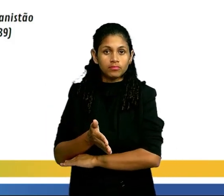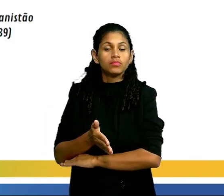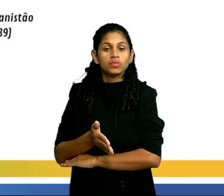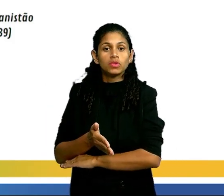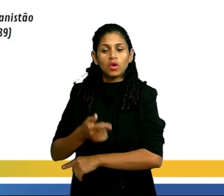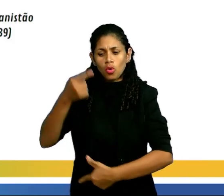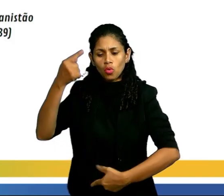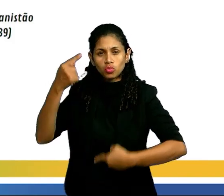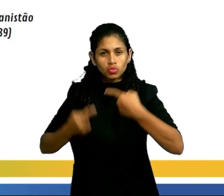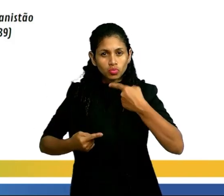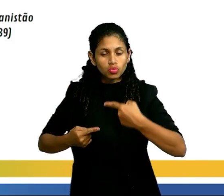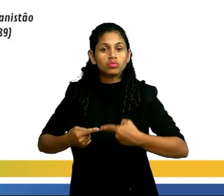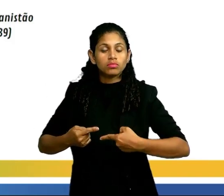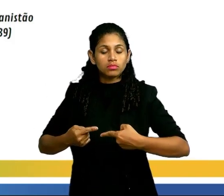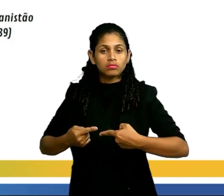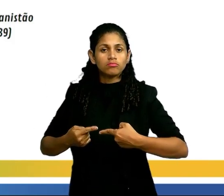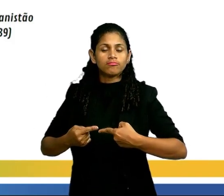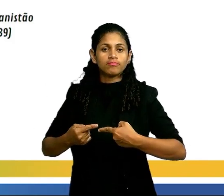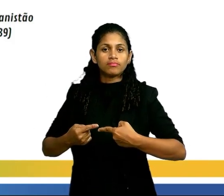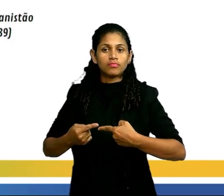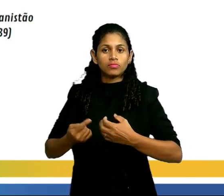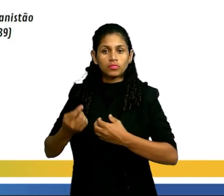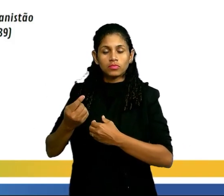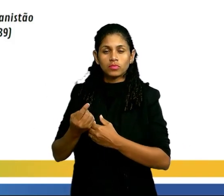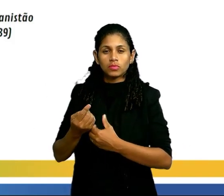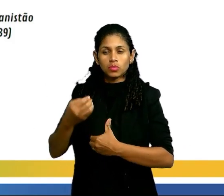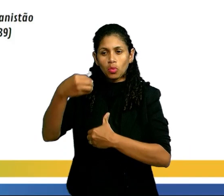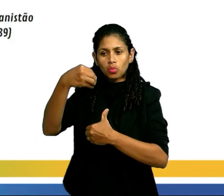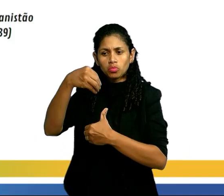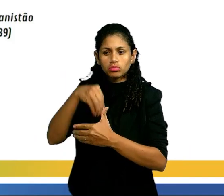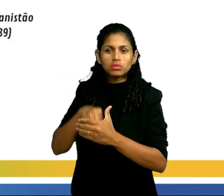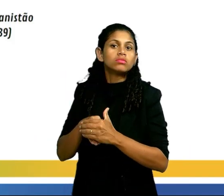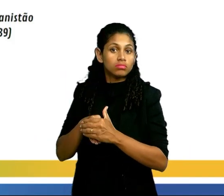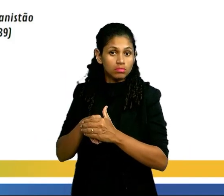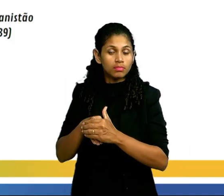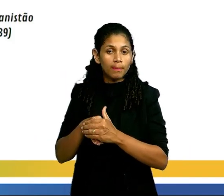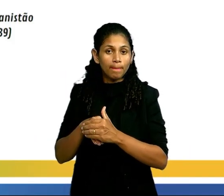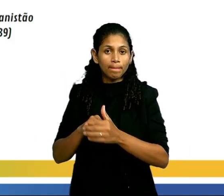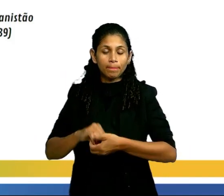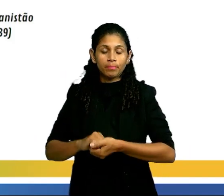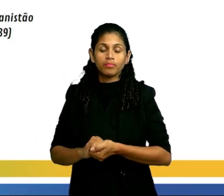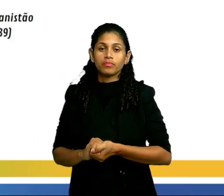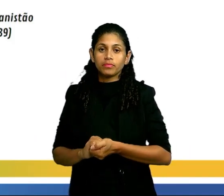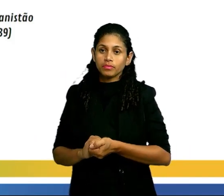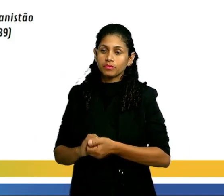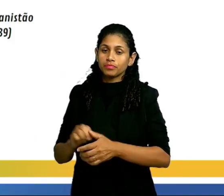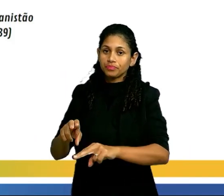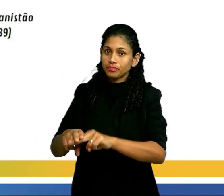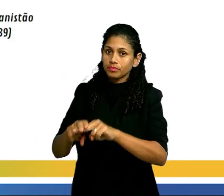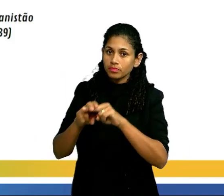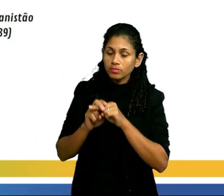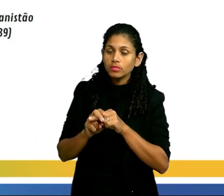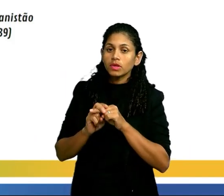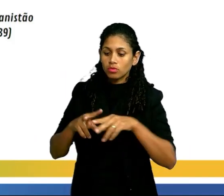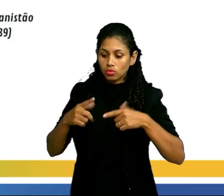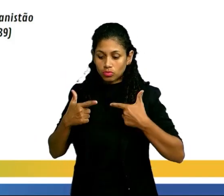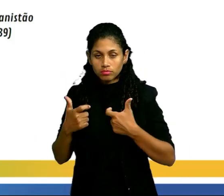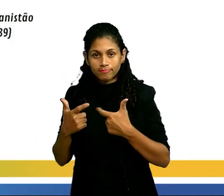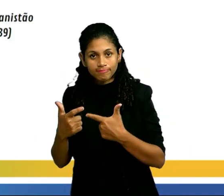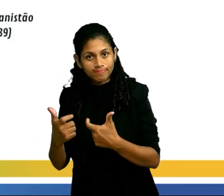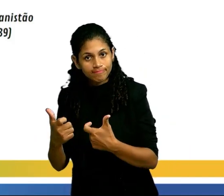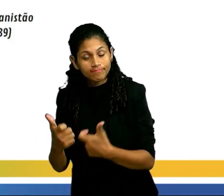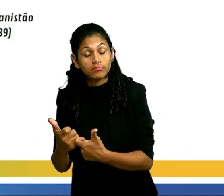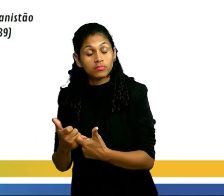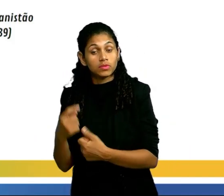durante esse episódio foram conflitos indiretos. Portanto, né, são os conflitos que nós trabalharemos hoje. Por que